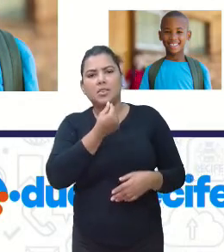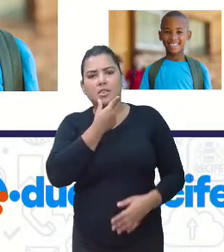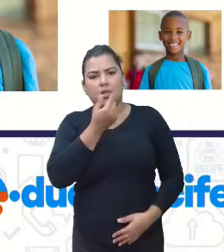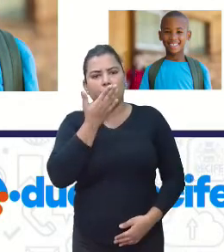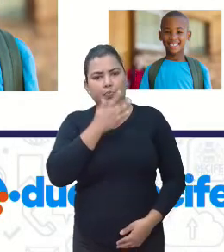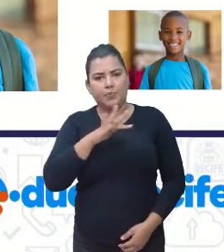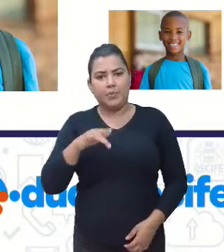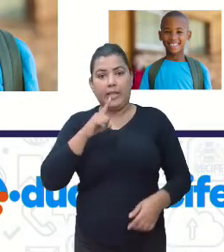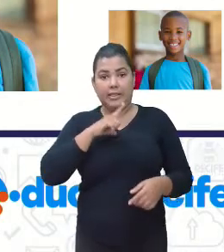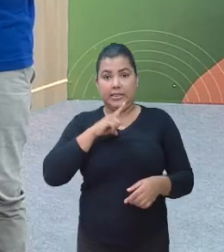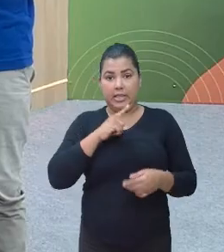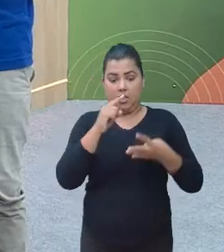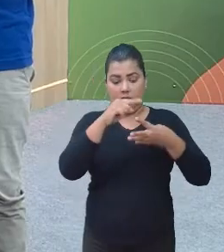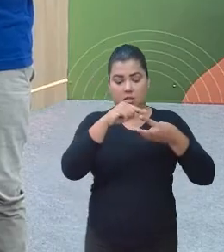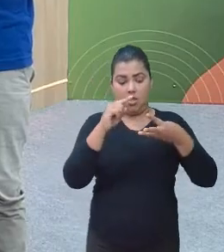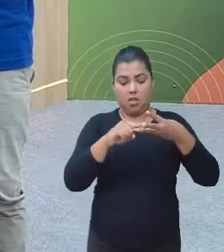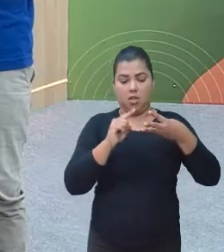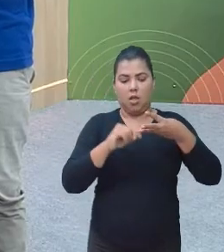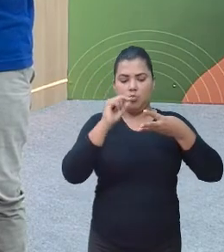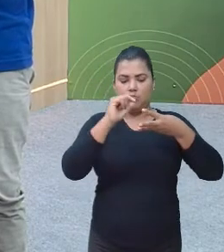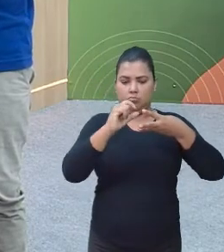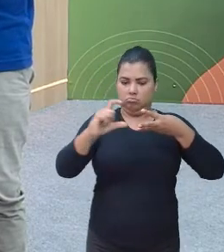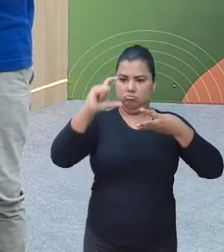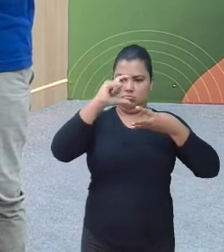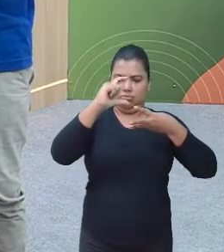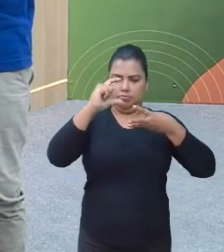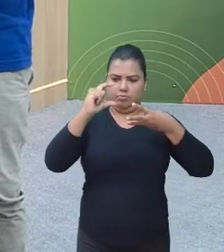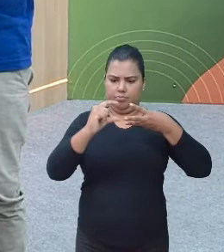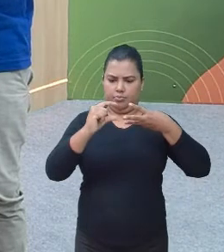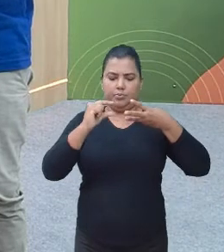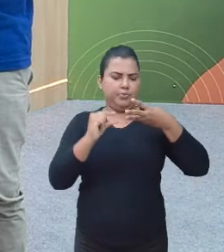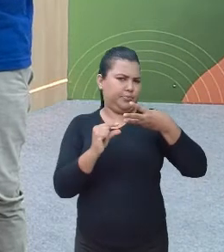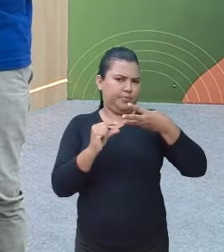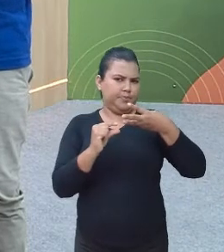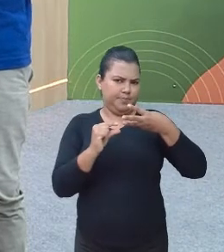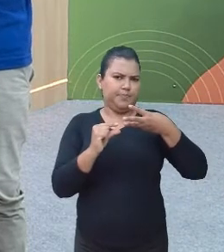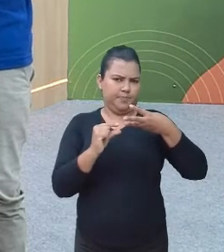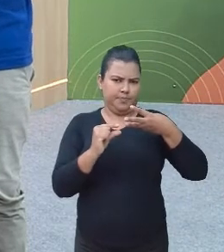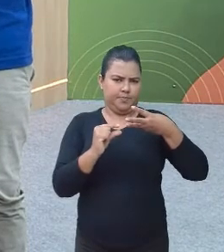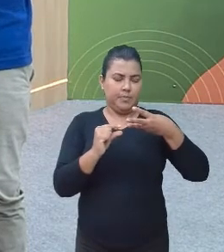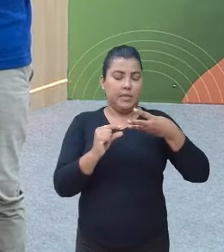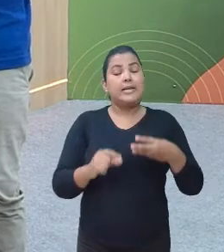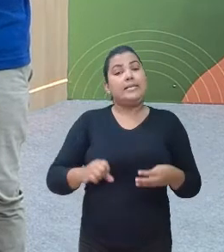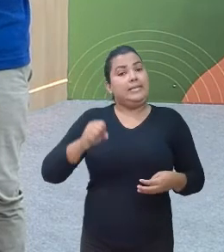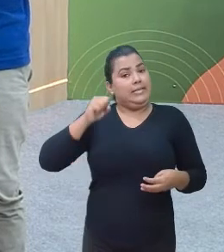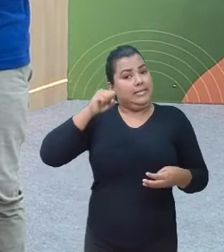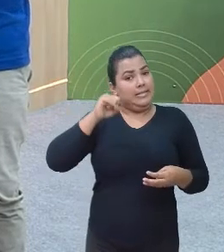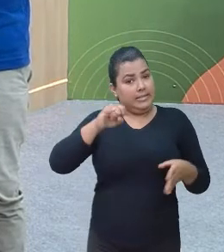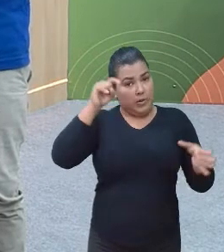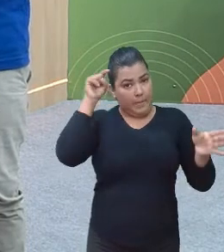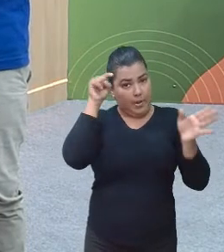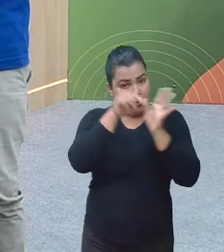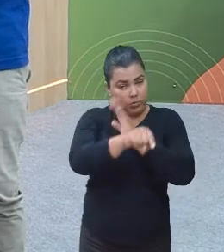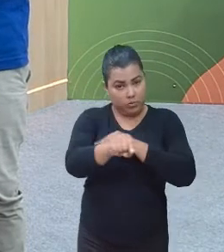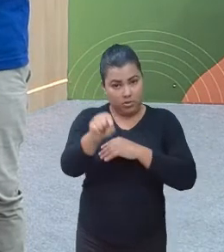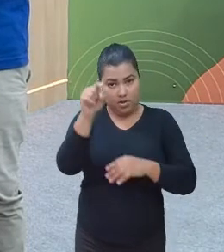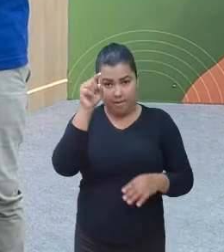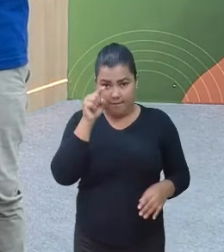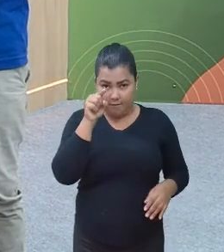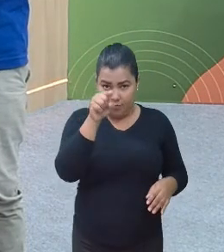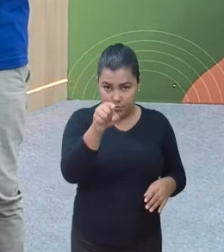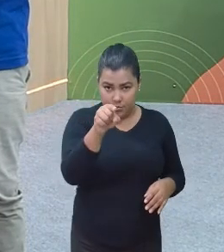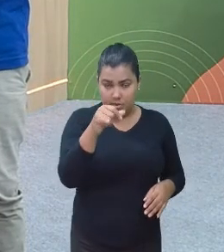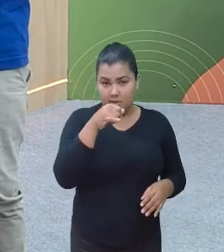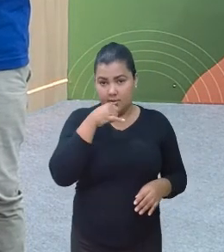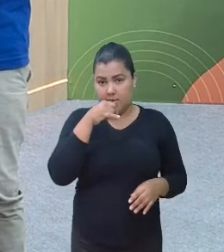três situações, né? Uma maior, uma intermediária e uma menor. Se eu fizesse a pergunta se as figuras, se as